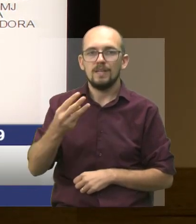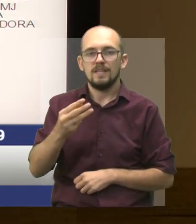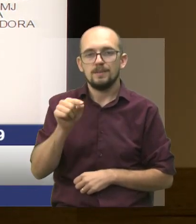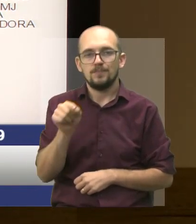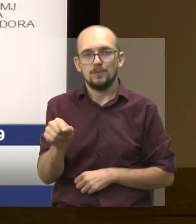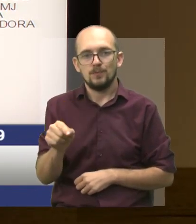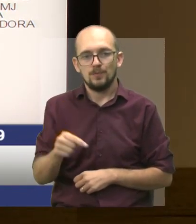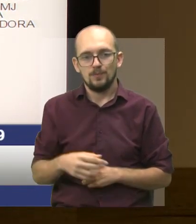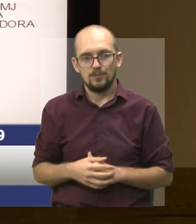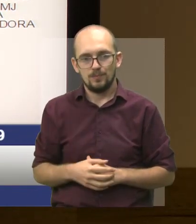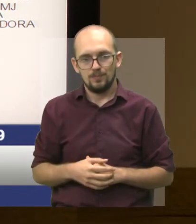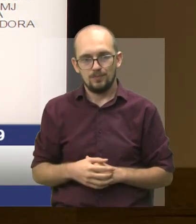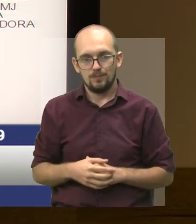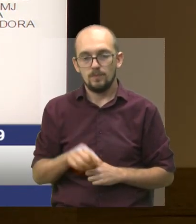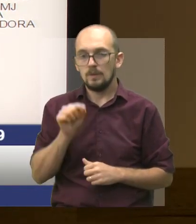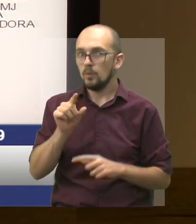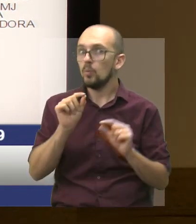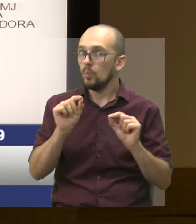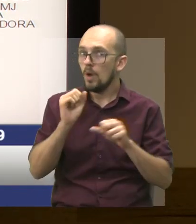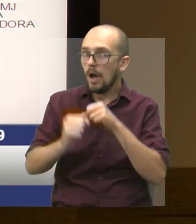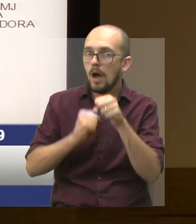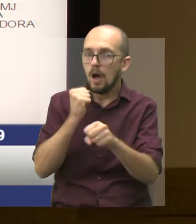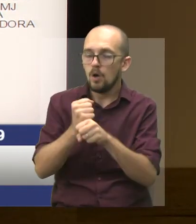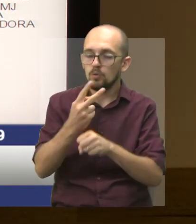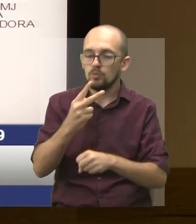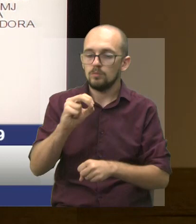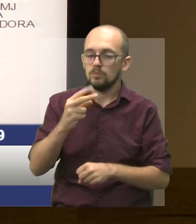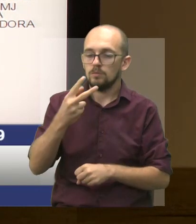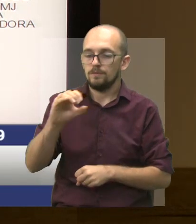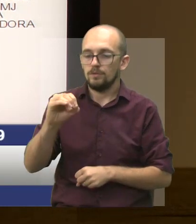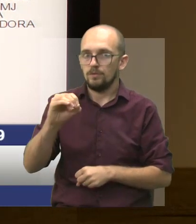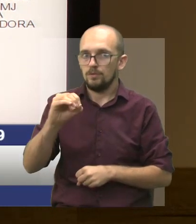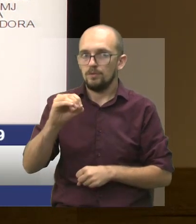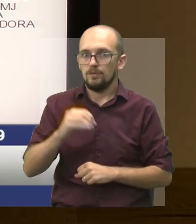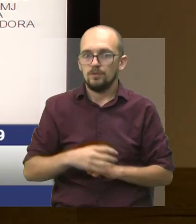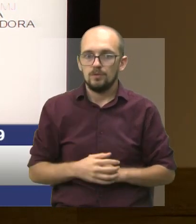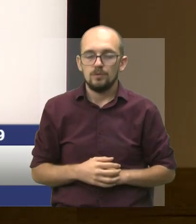418.893.000 para o ano de 2020.